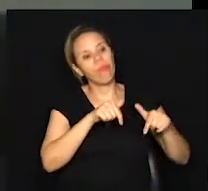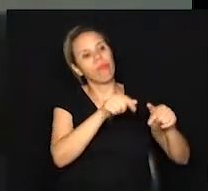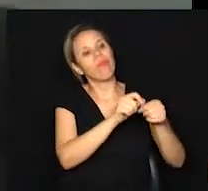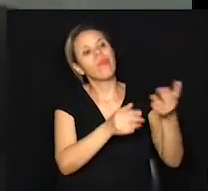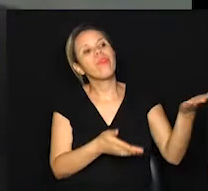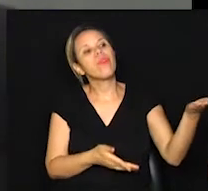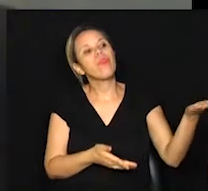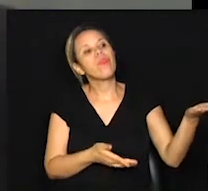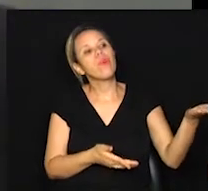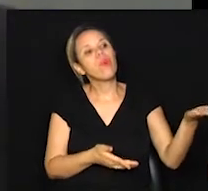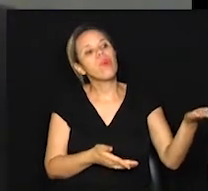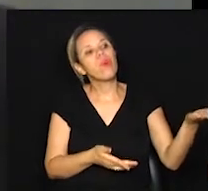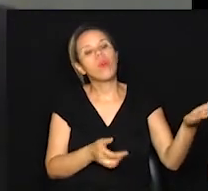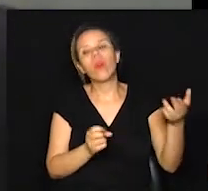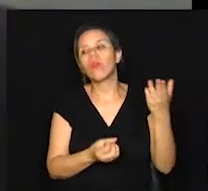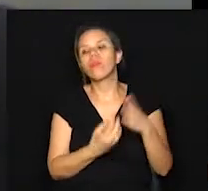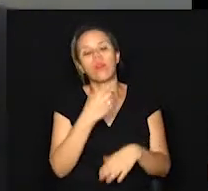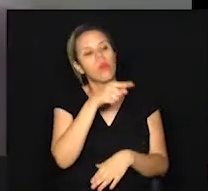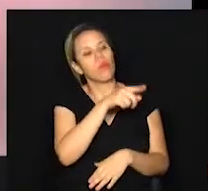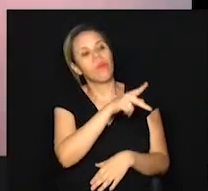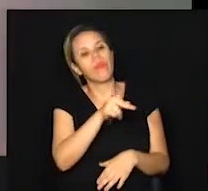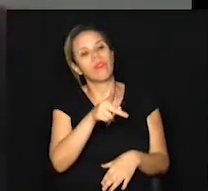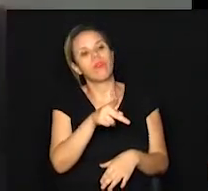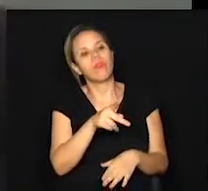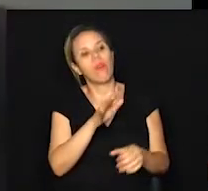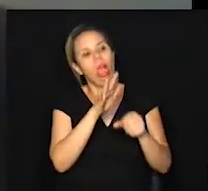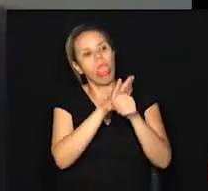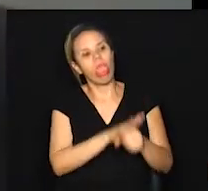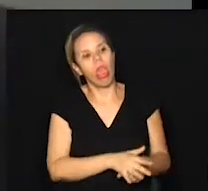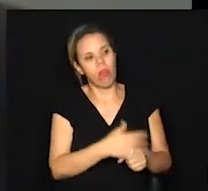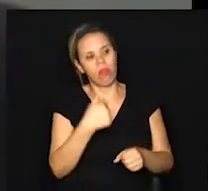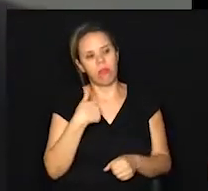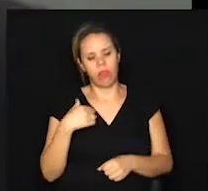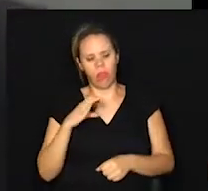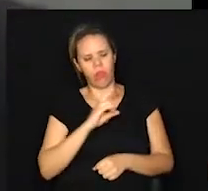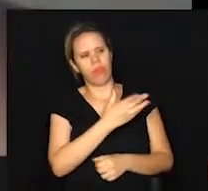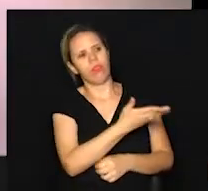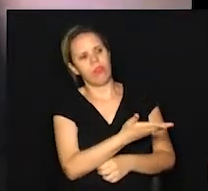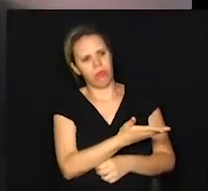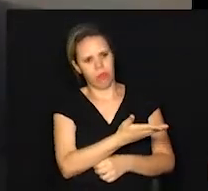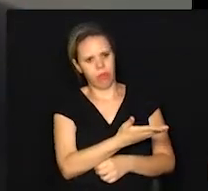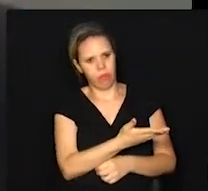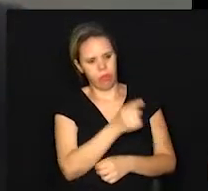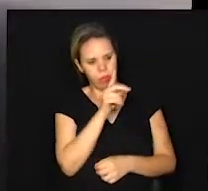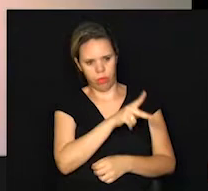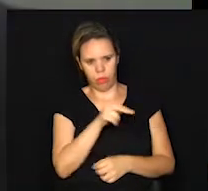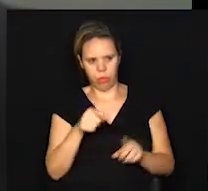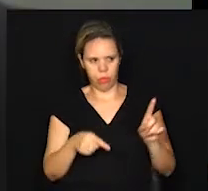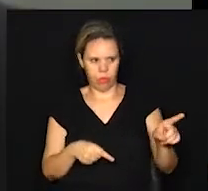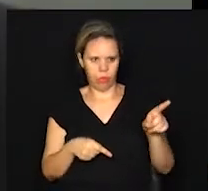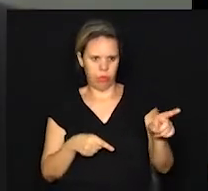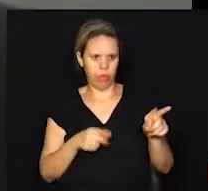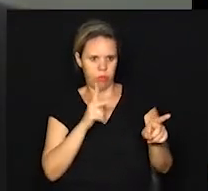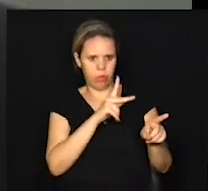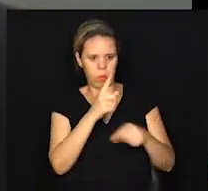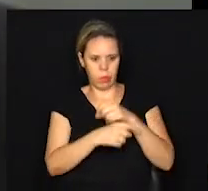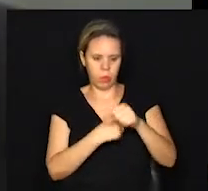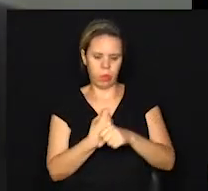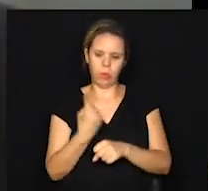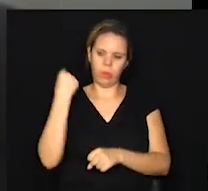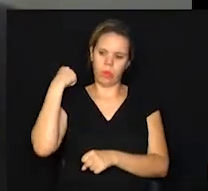providência pedagógica em relação ao professor que é coordenador. Esse professor, há um ano, fez